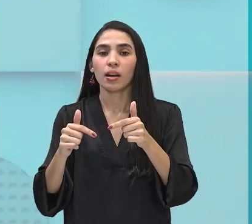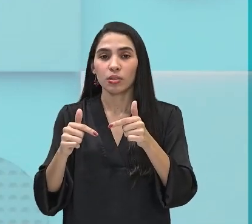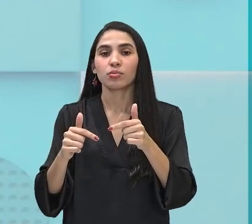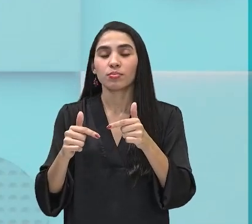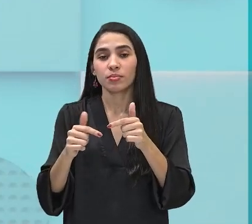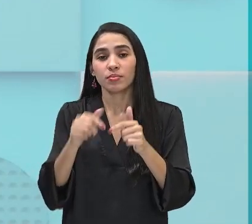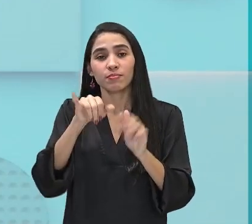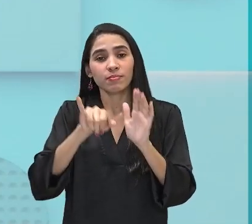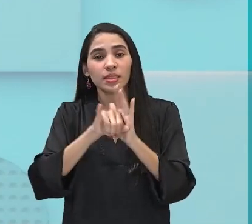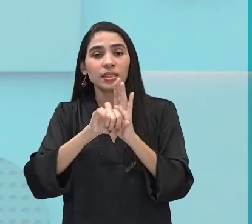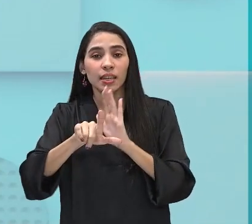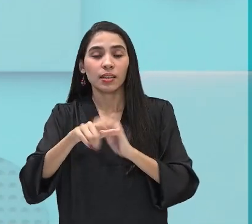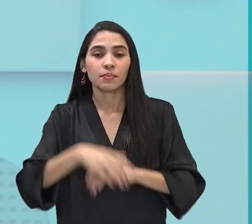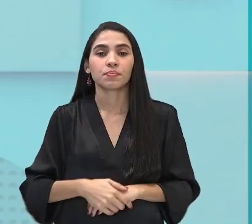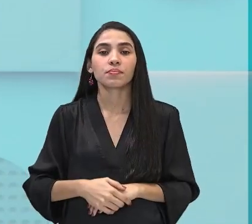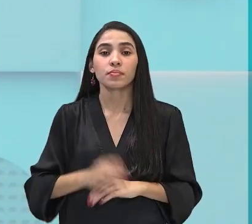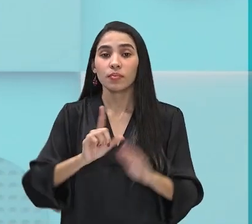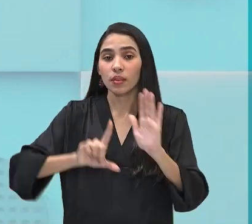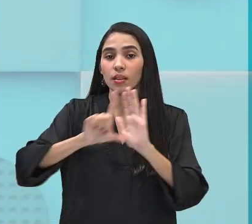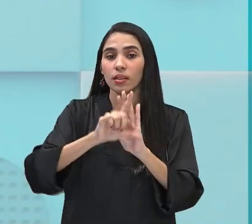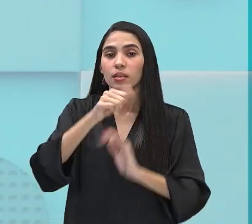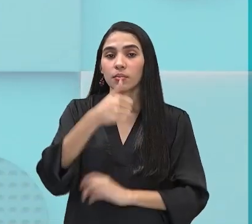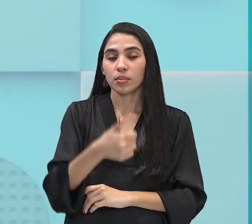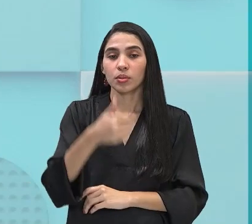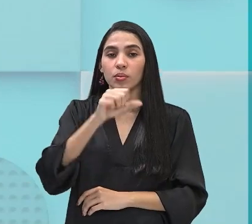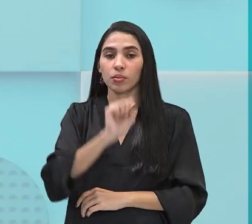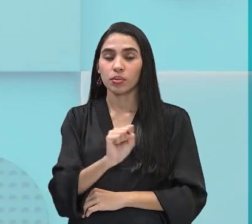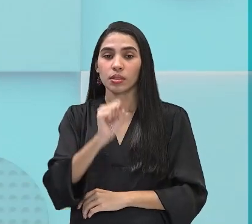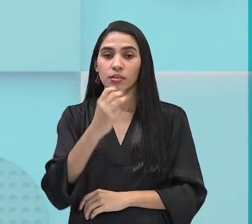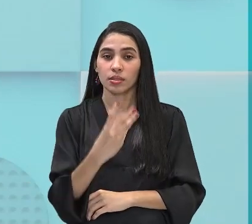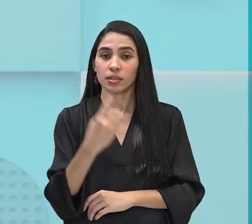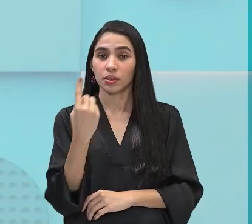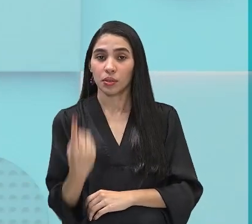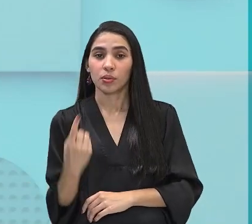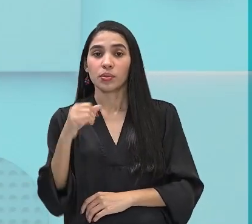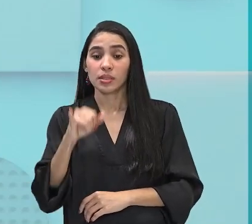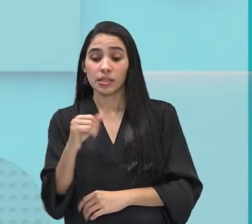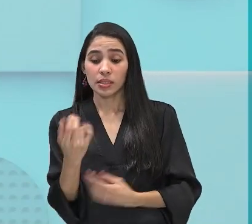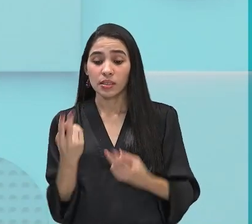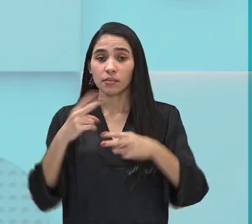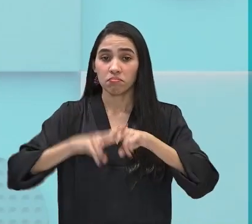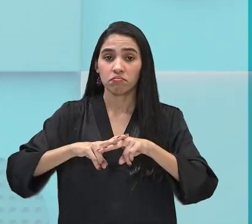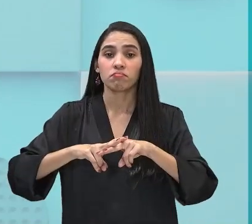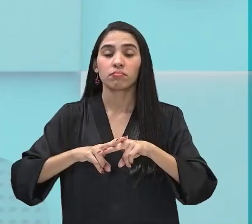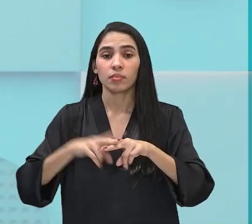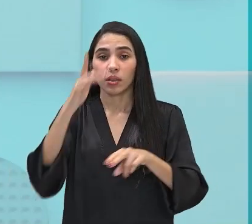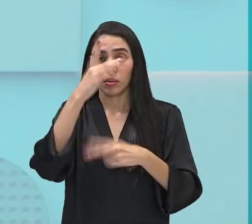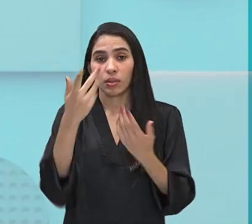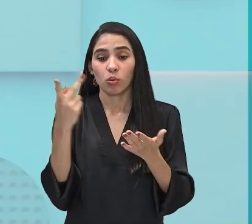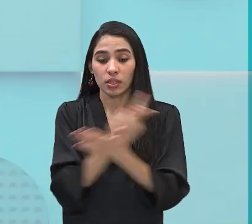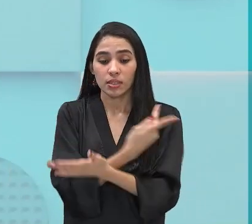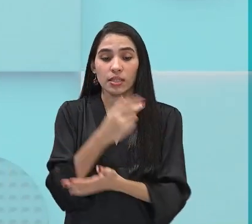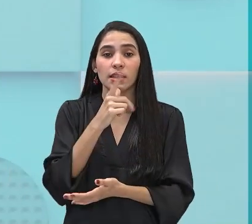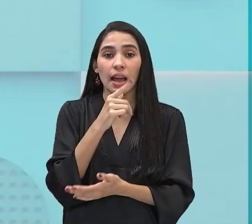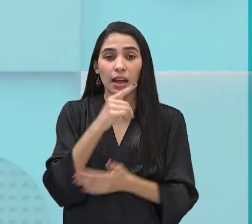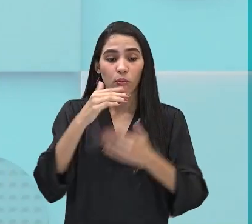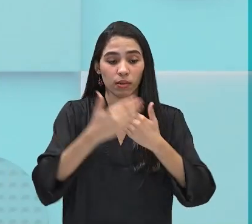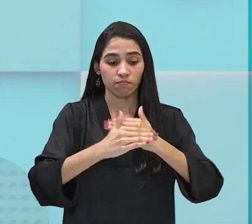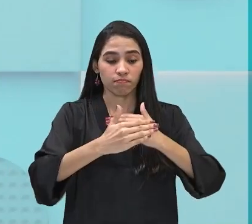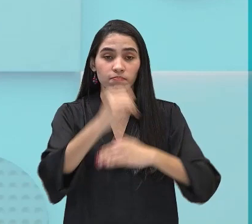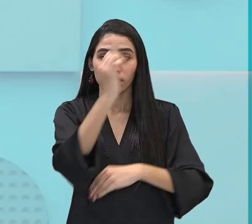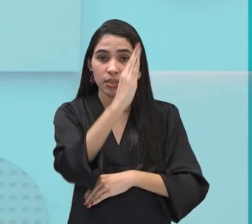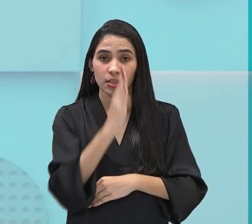ilícito. Pela lei de 1831, se a apreensão ocorresse em águas brasileiras, eles